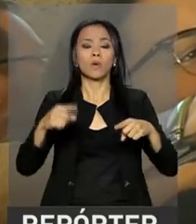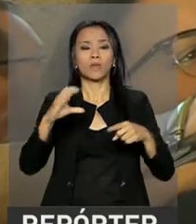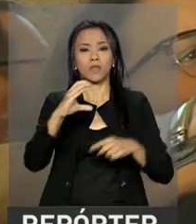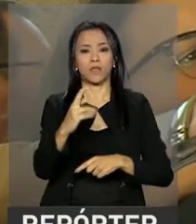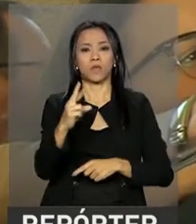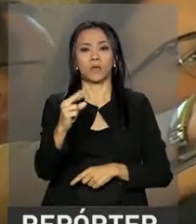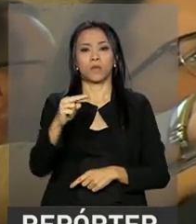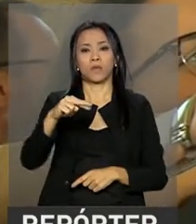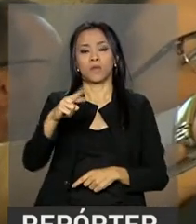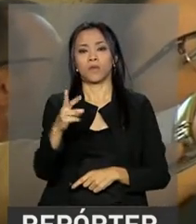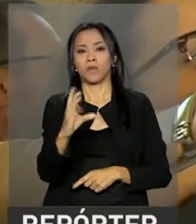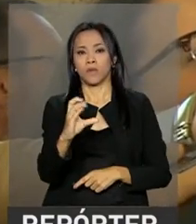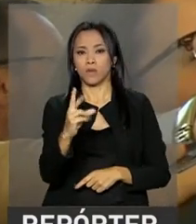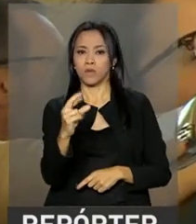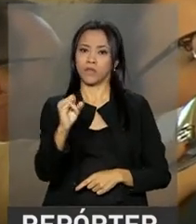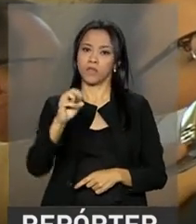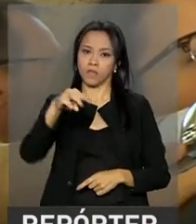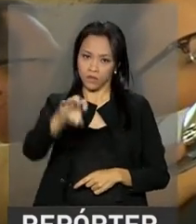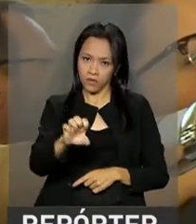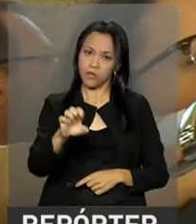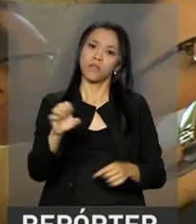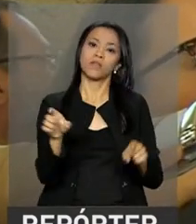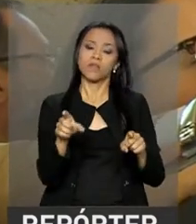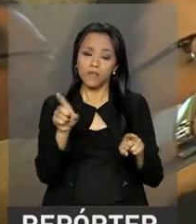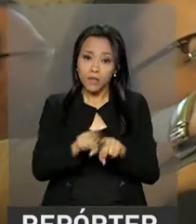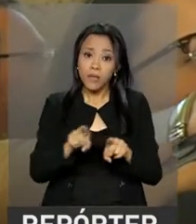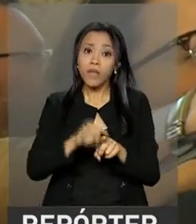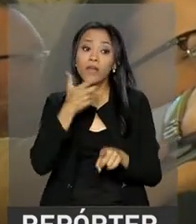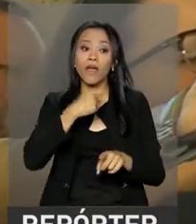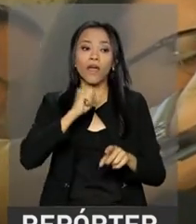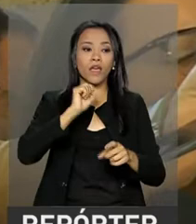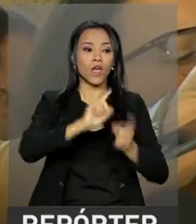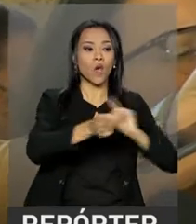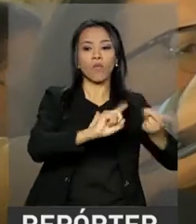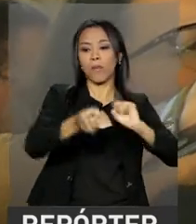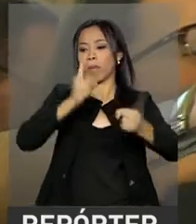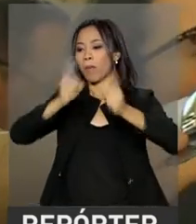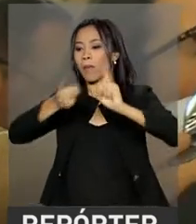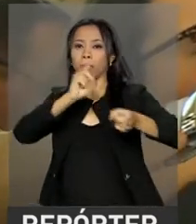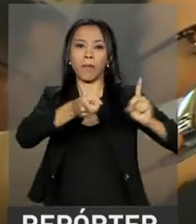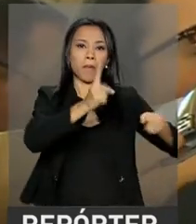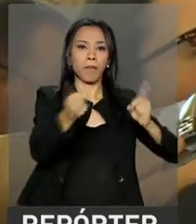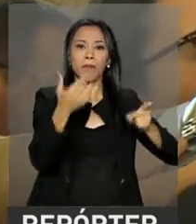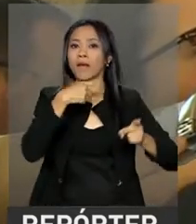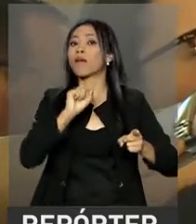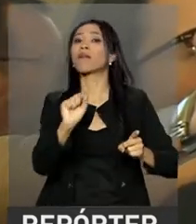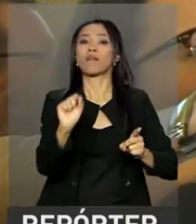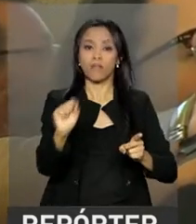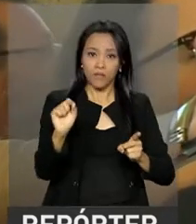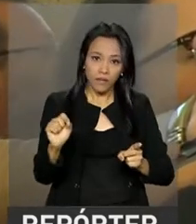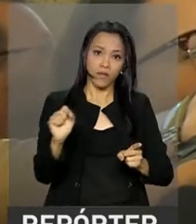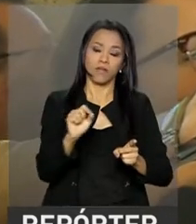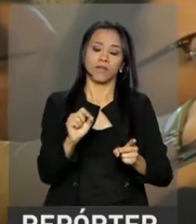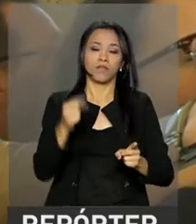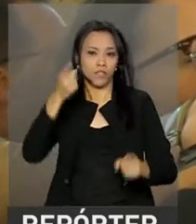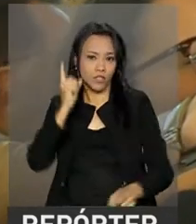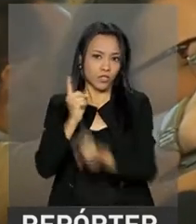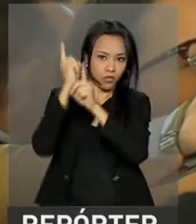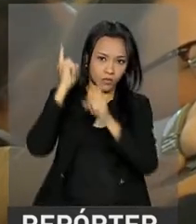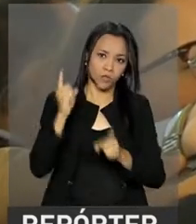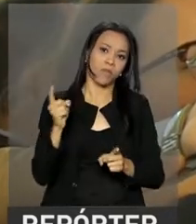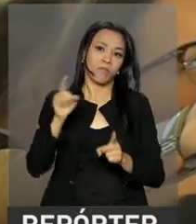mas precisa também combater o Estado criminoso, que é aquela parte do Estado, dos poderes públicos que foram cooptados